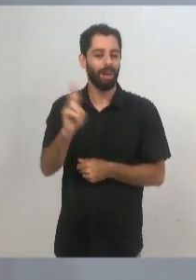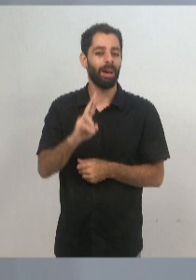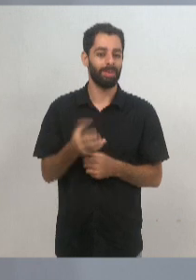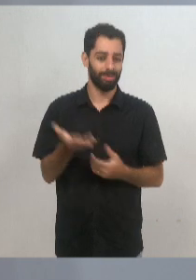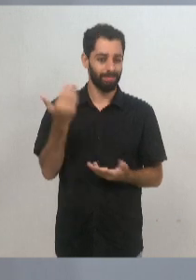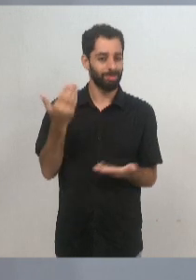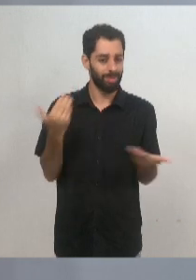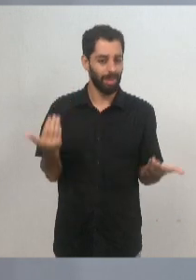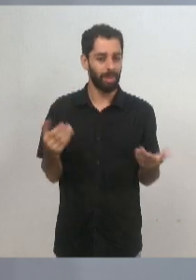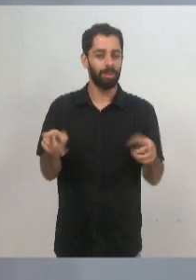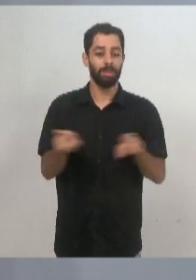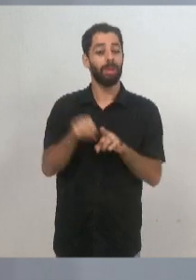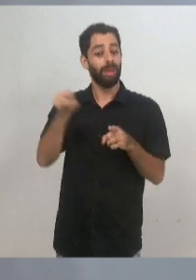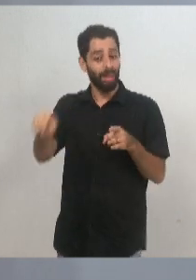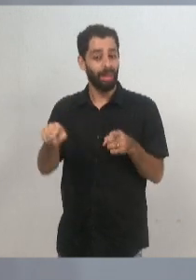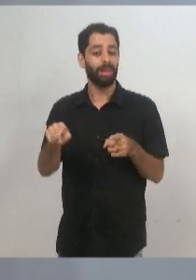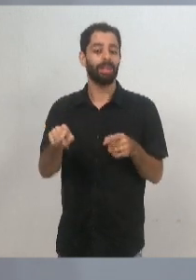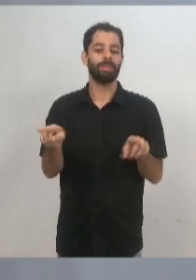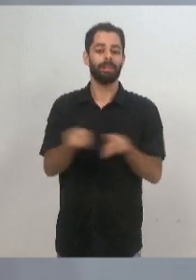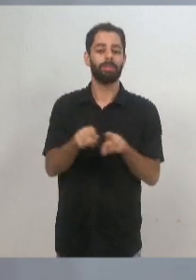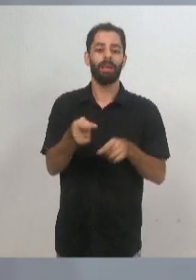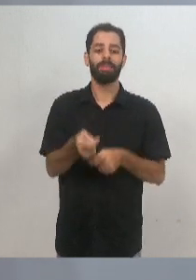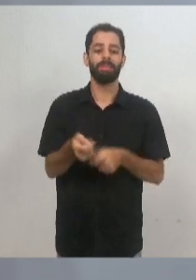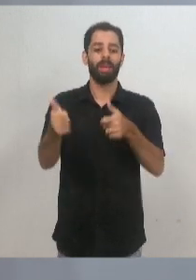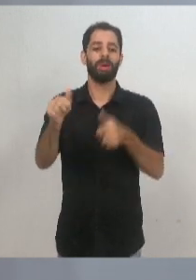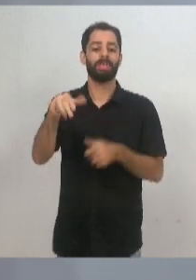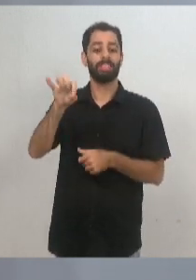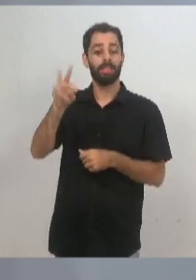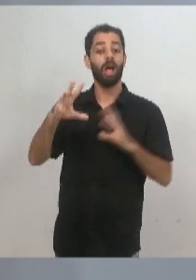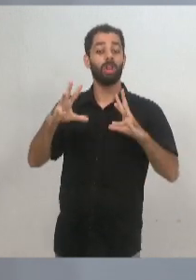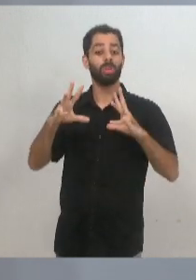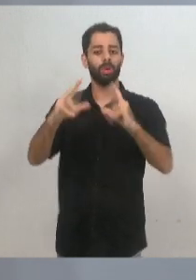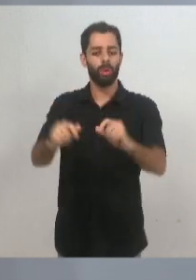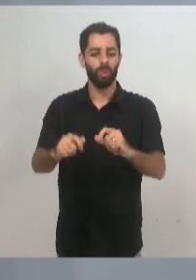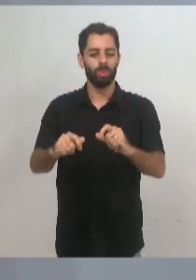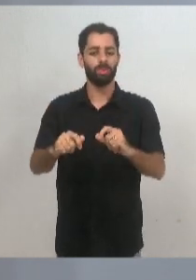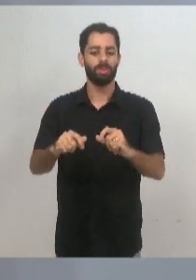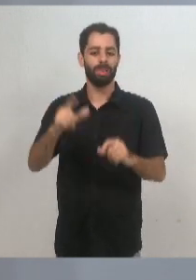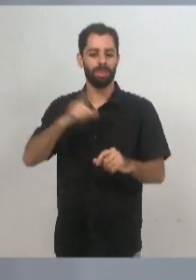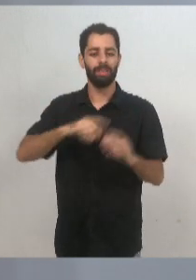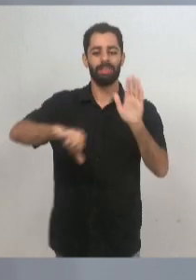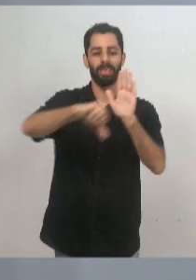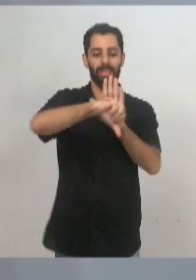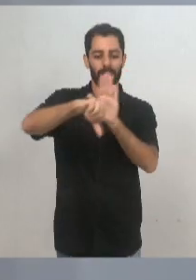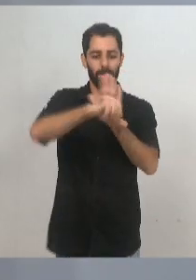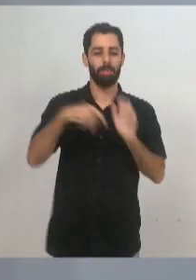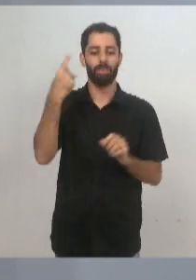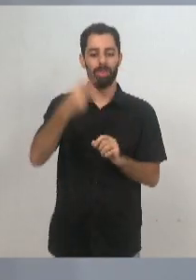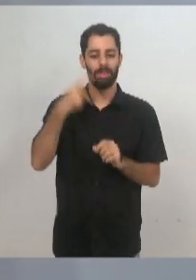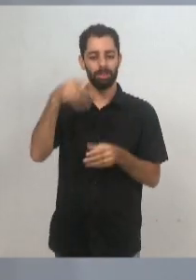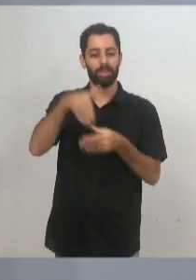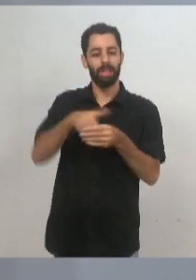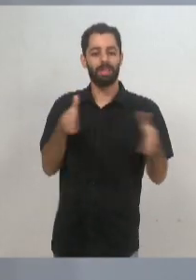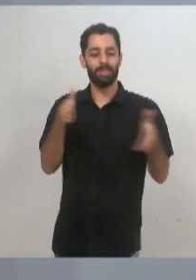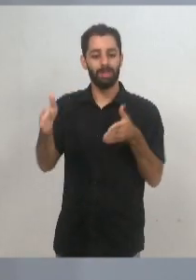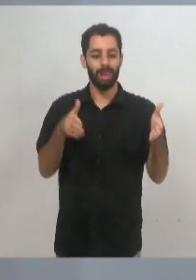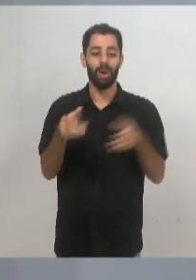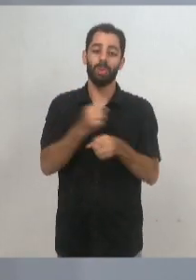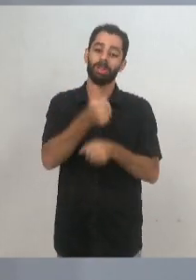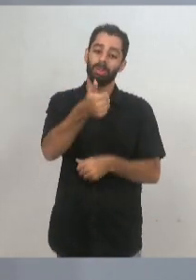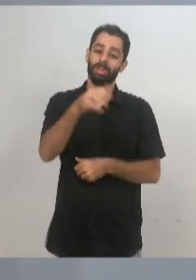ocasião. Mas não somente ela, foi concedida anistia a todos que cometeram crime político ou eleitoral durante o ano